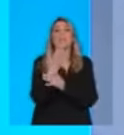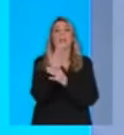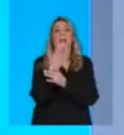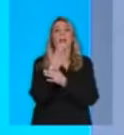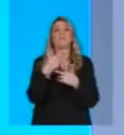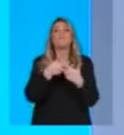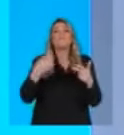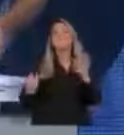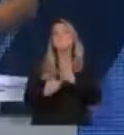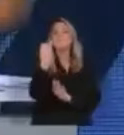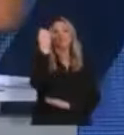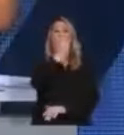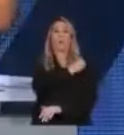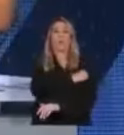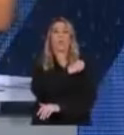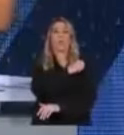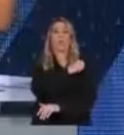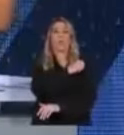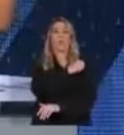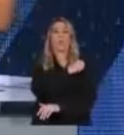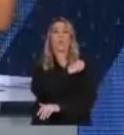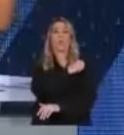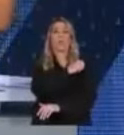de valor pro morador do Rio